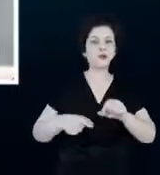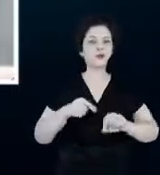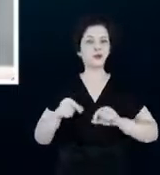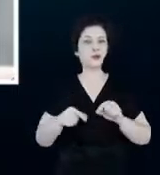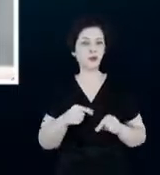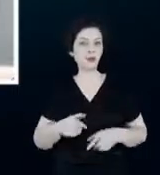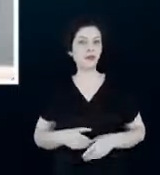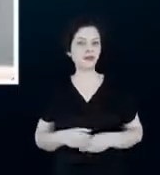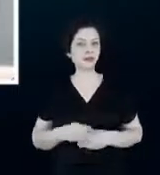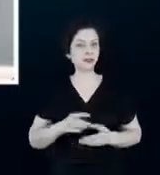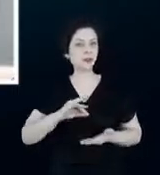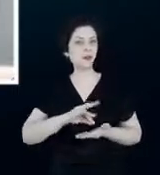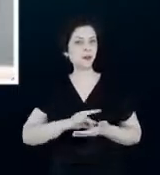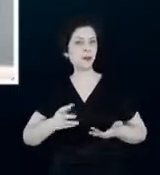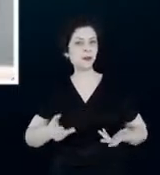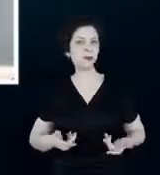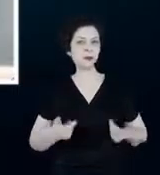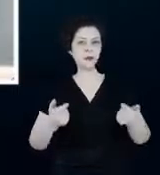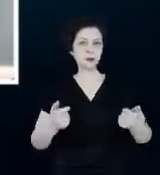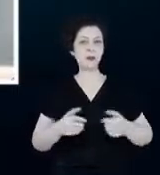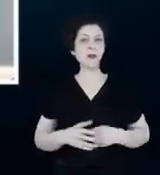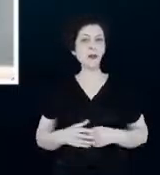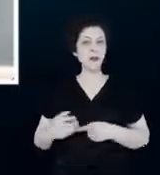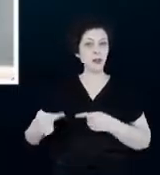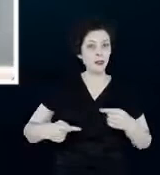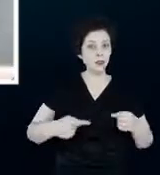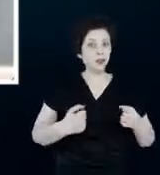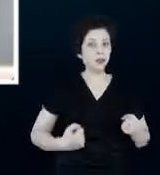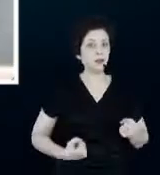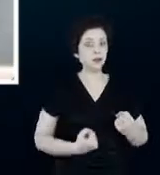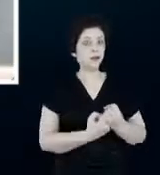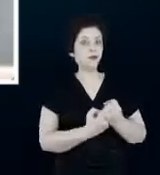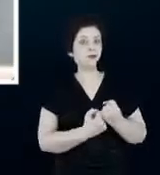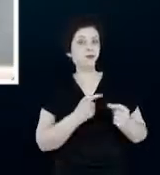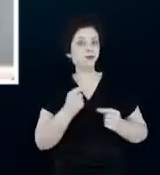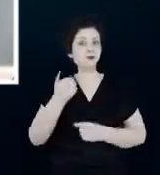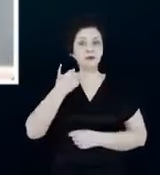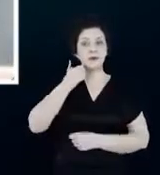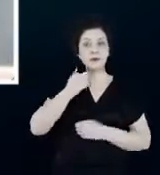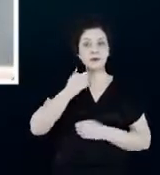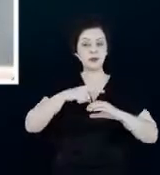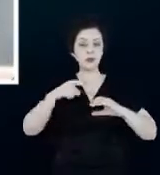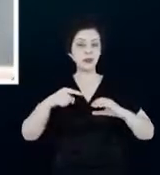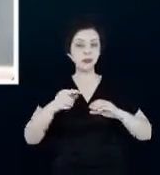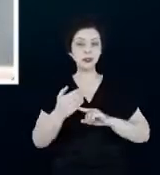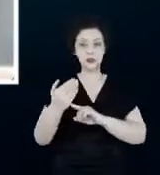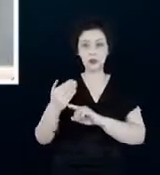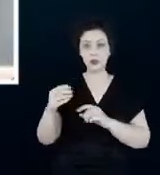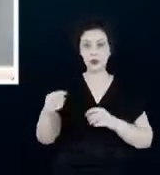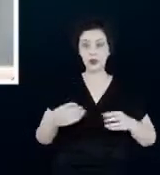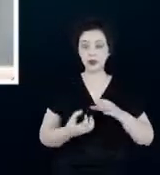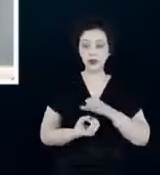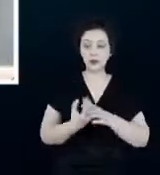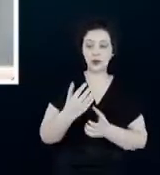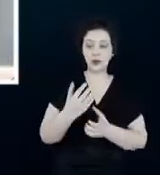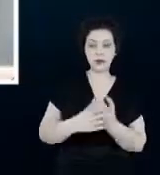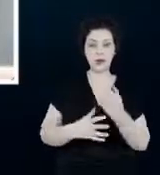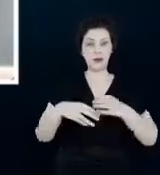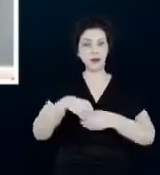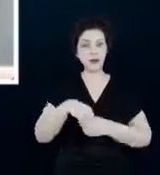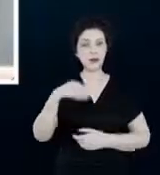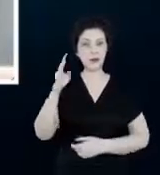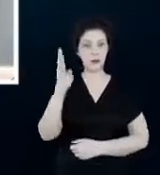maior efetividade das políticas de apoio à ciência, tecnologia e inovação no país,